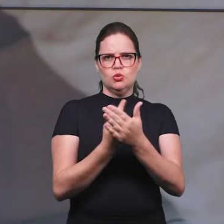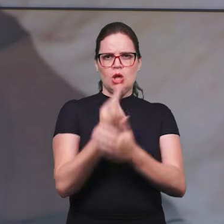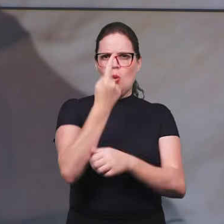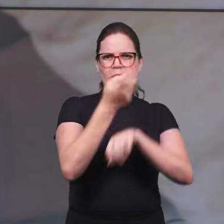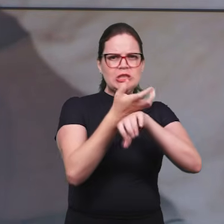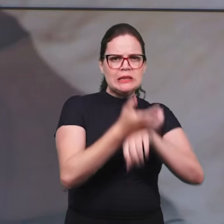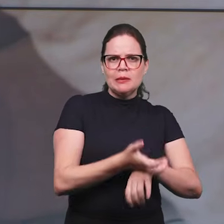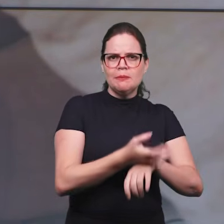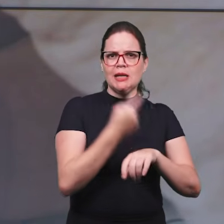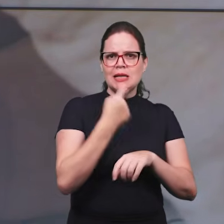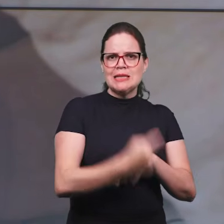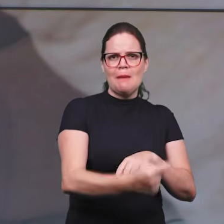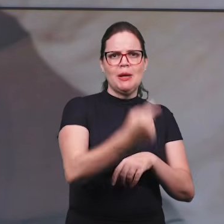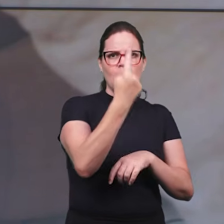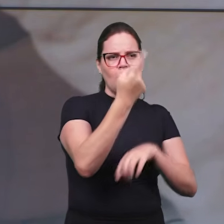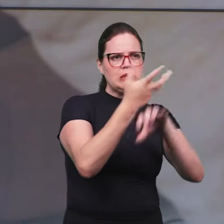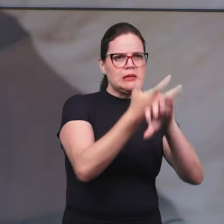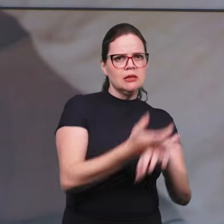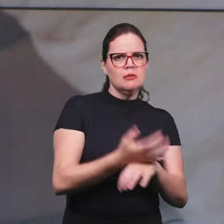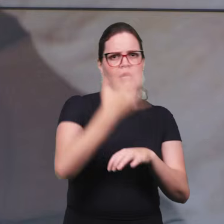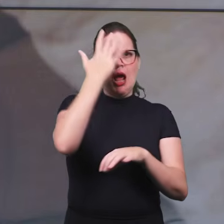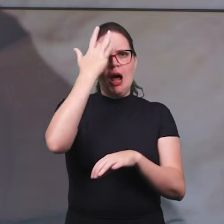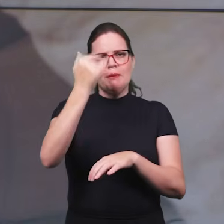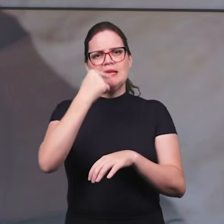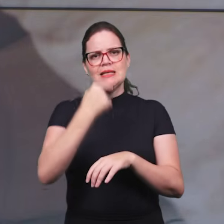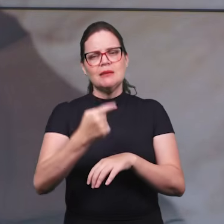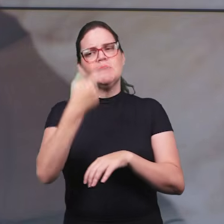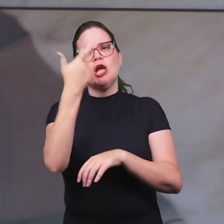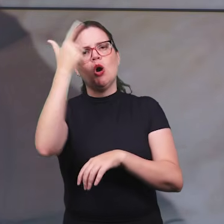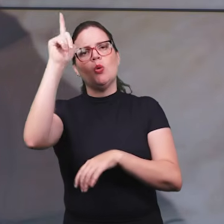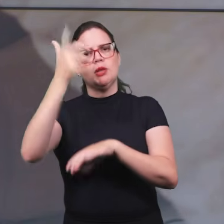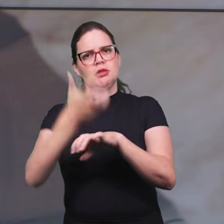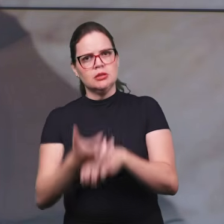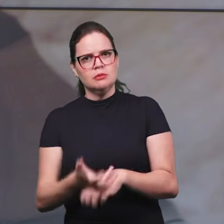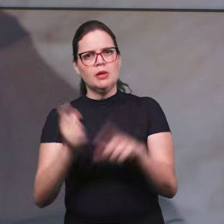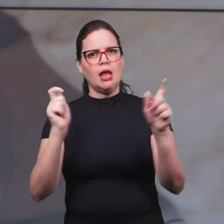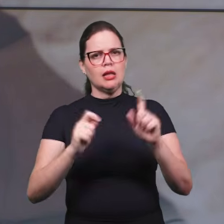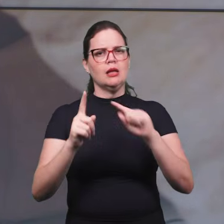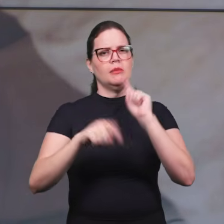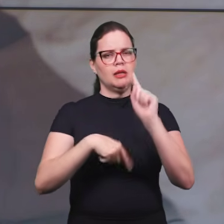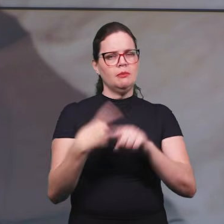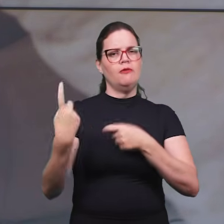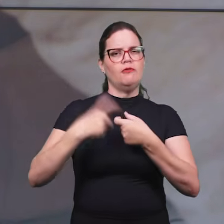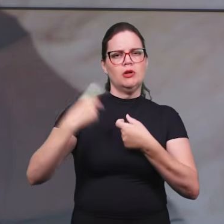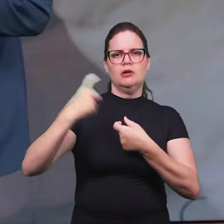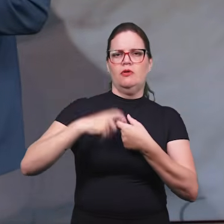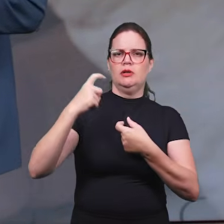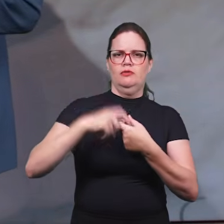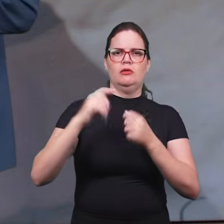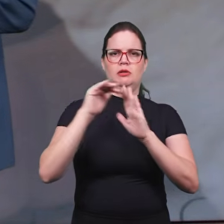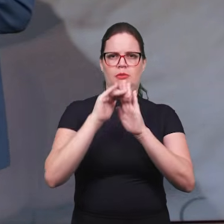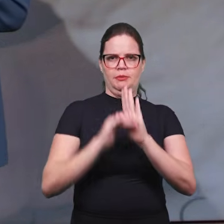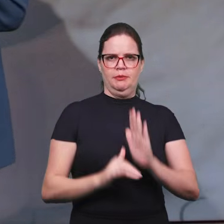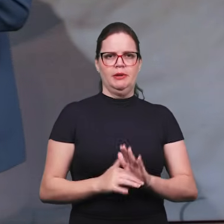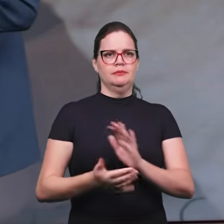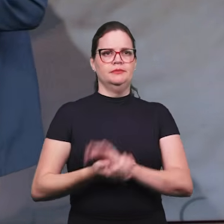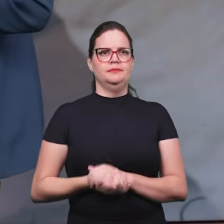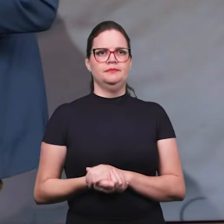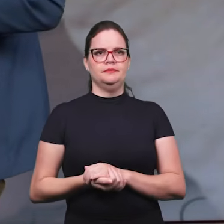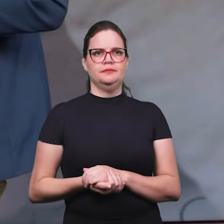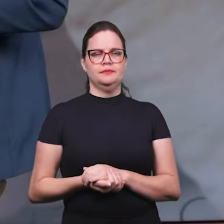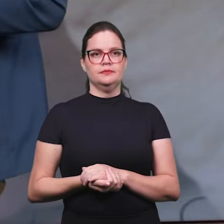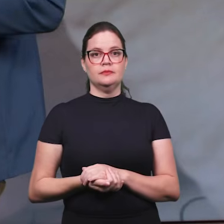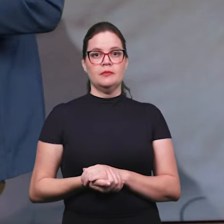uma matéria por dia na semana, tá? Para poder o quê? Aos poucos a gente recuperar o ritmo, né? Então,